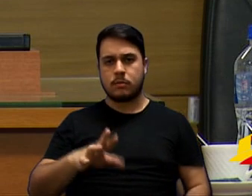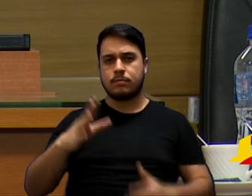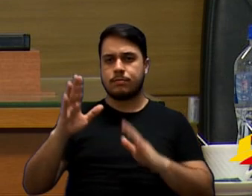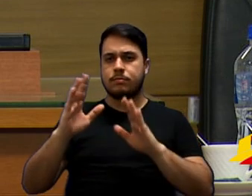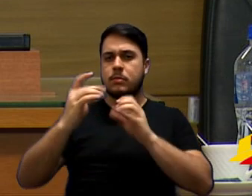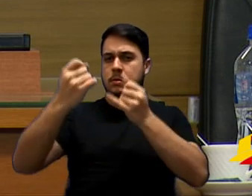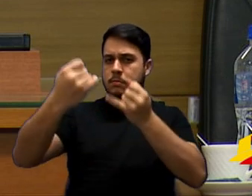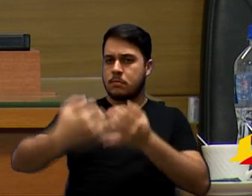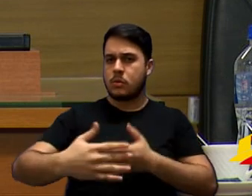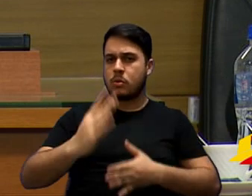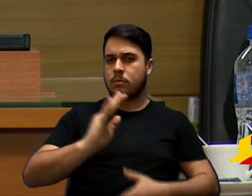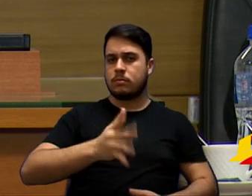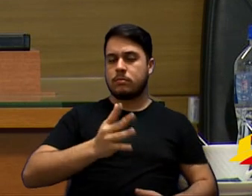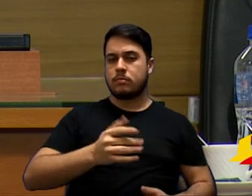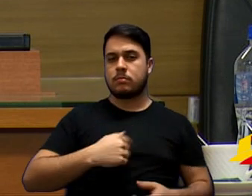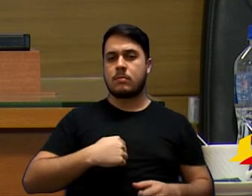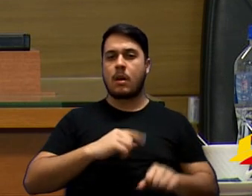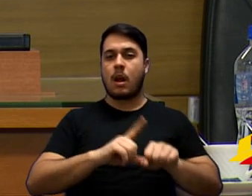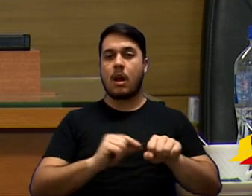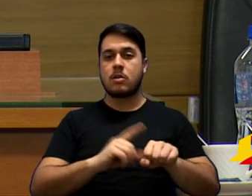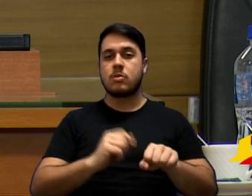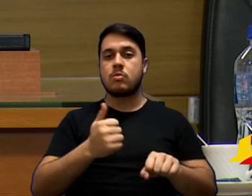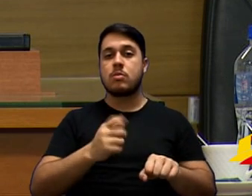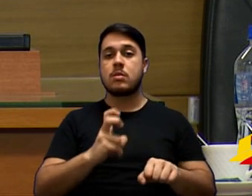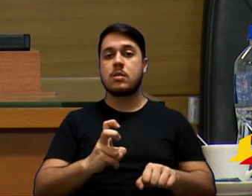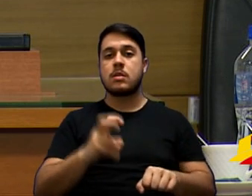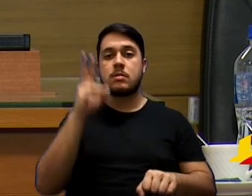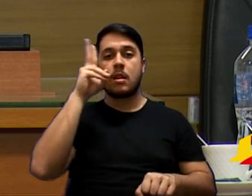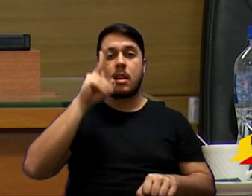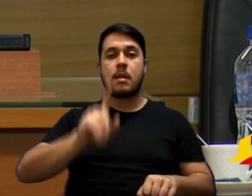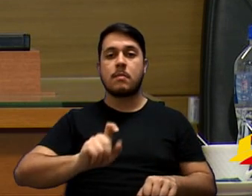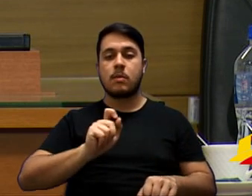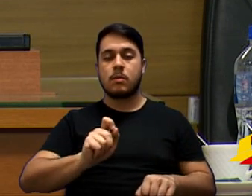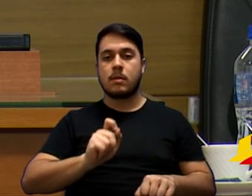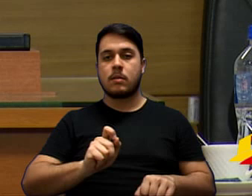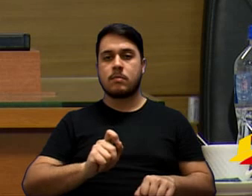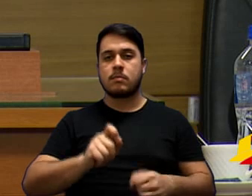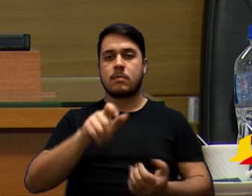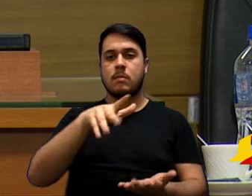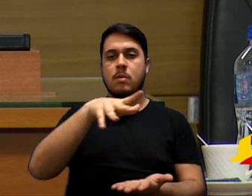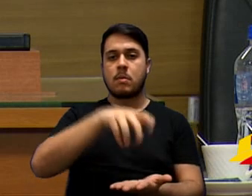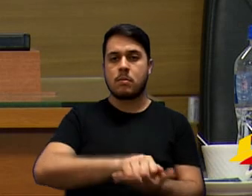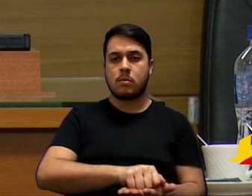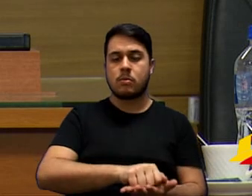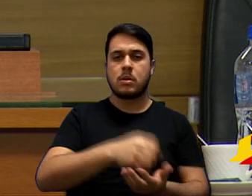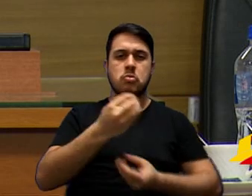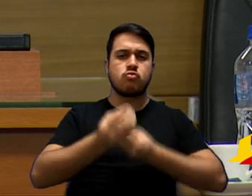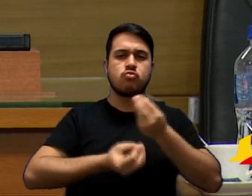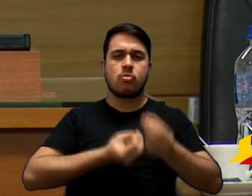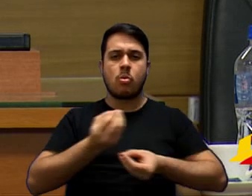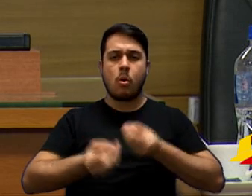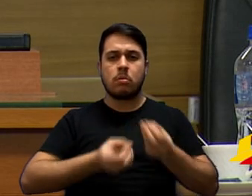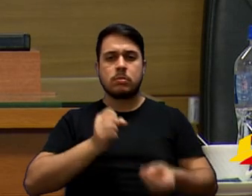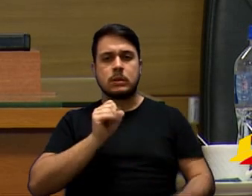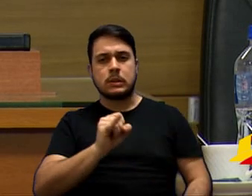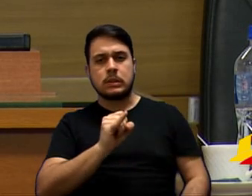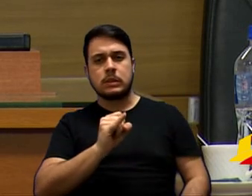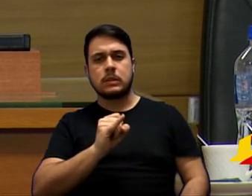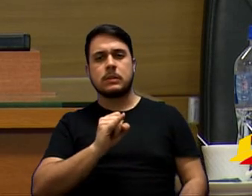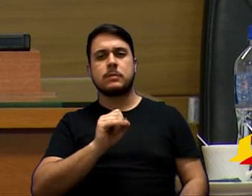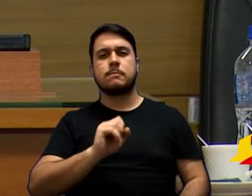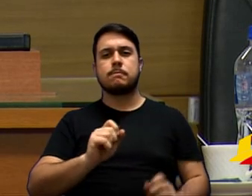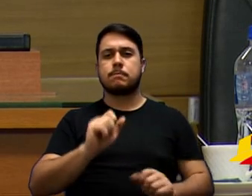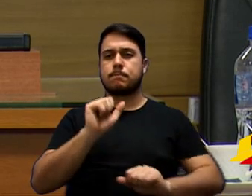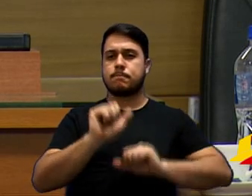ressaltar no artigo 15 que dá da aplicação das multas é como vem sendo feito se isso também pode ser revertido